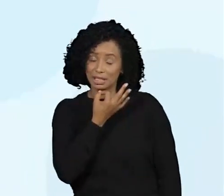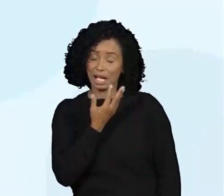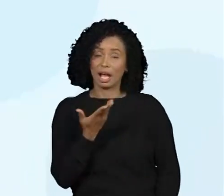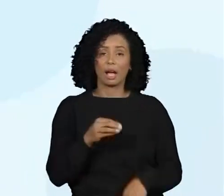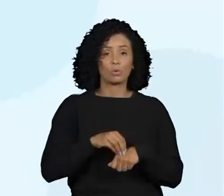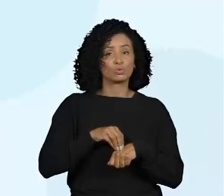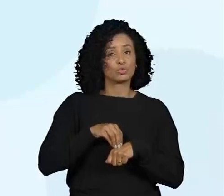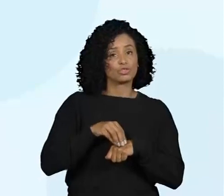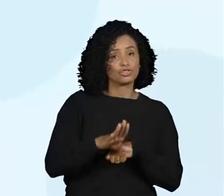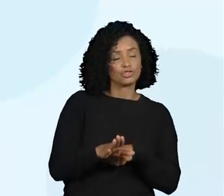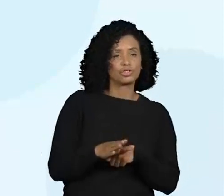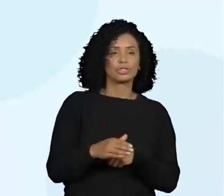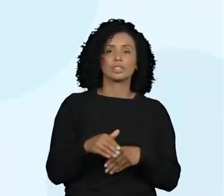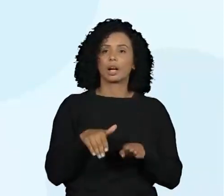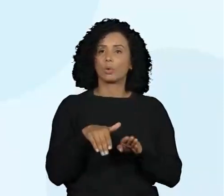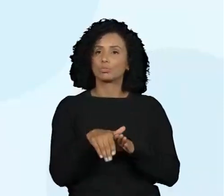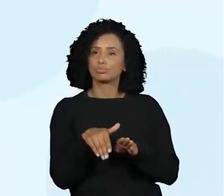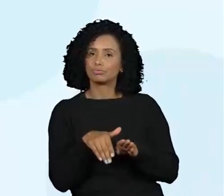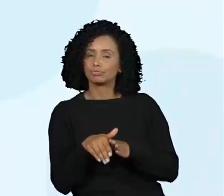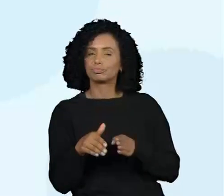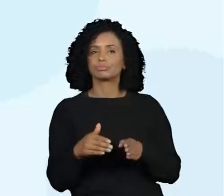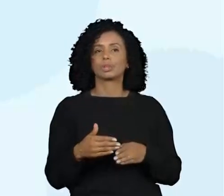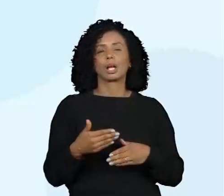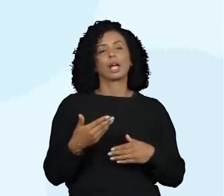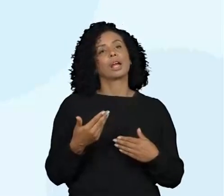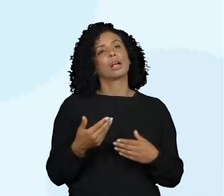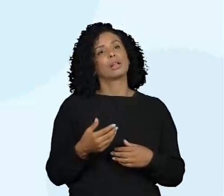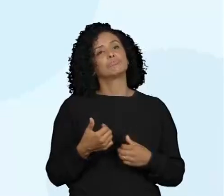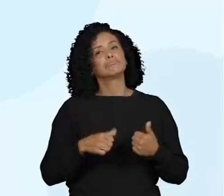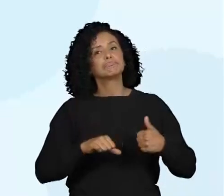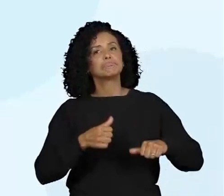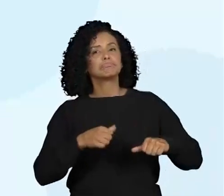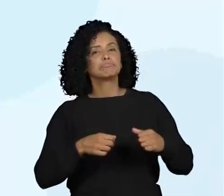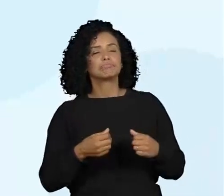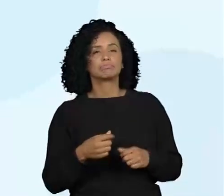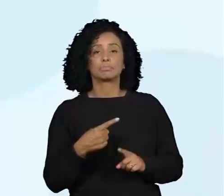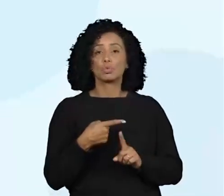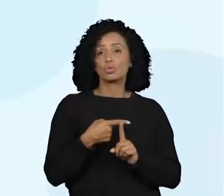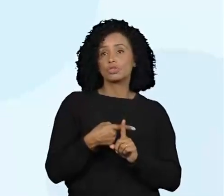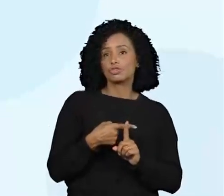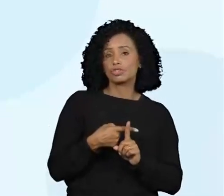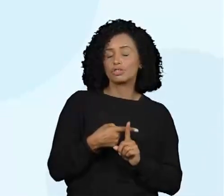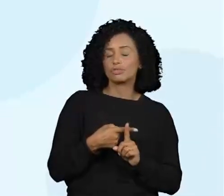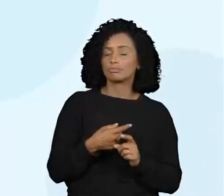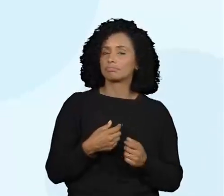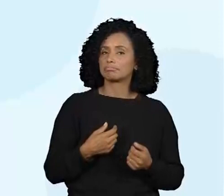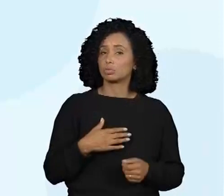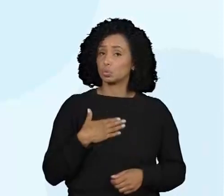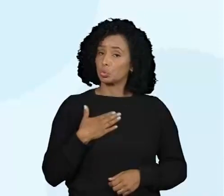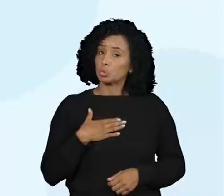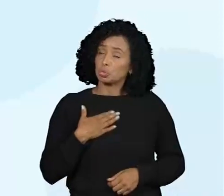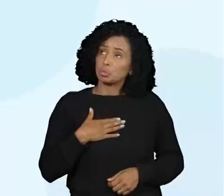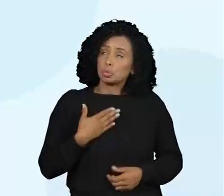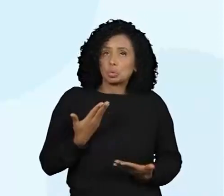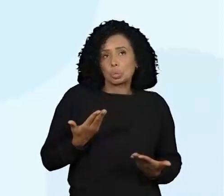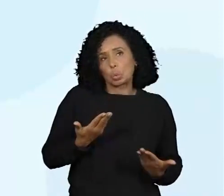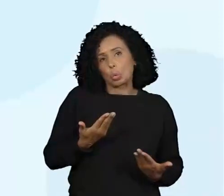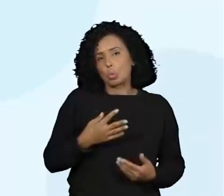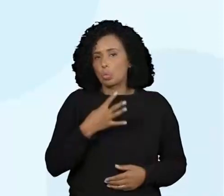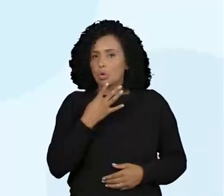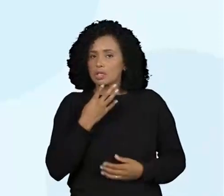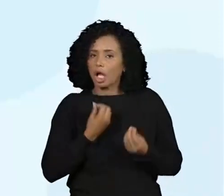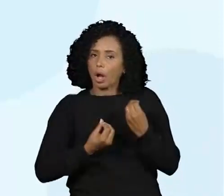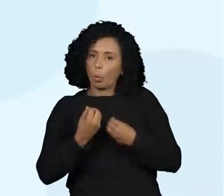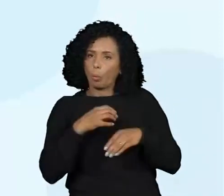A avaliação da aula. Então, avalie a nossa aula aí. Se você gostou de falar sobre o transporte, tá